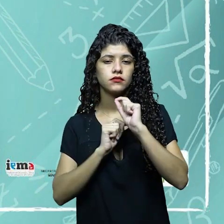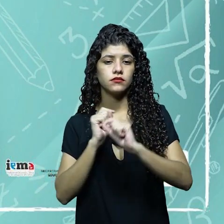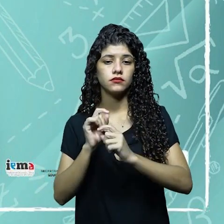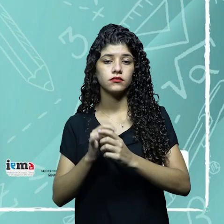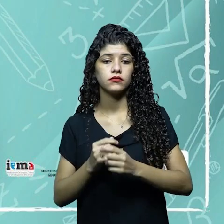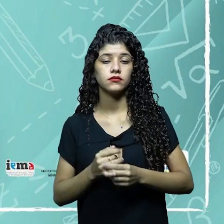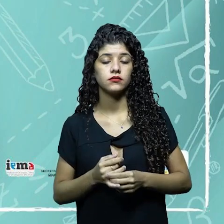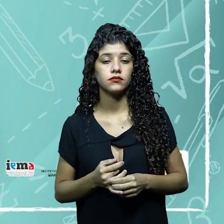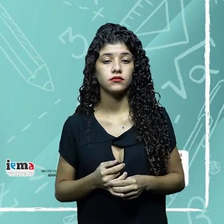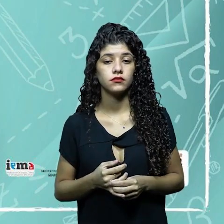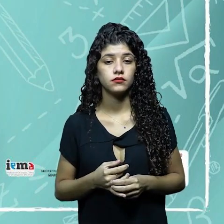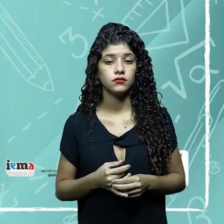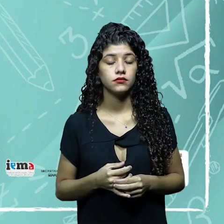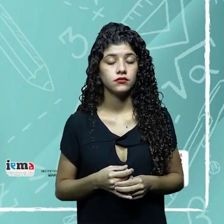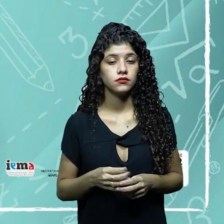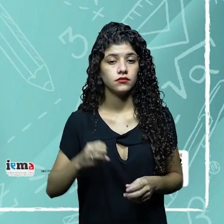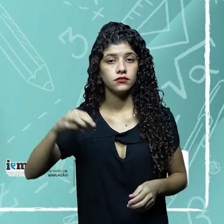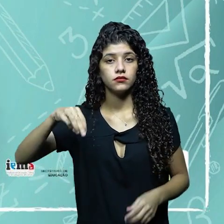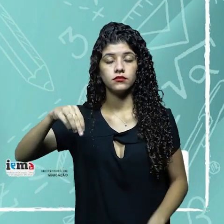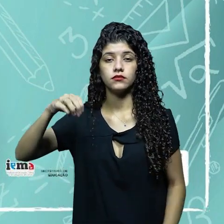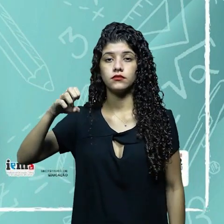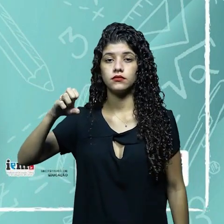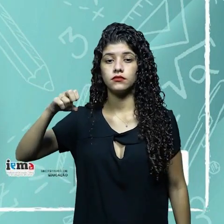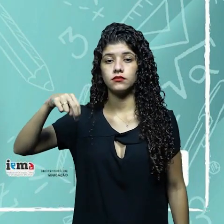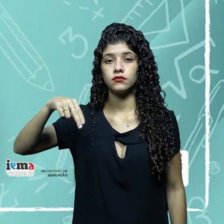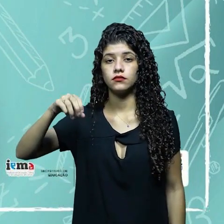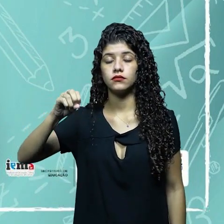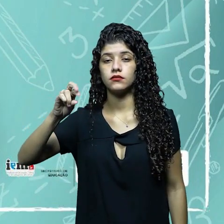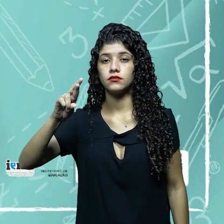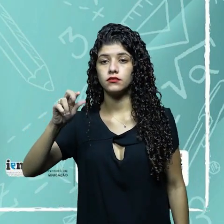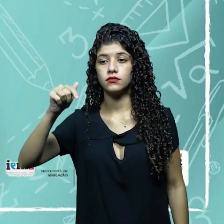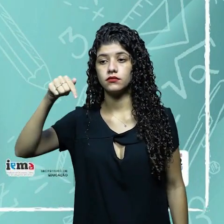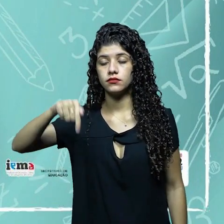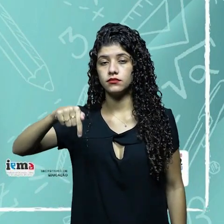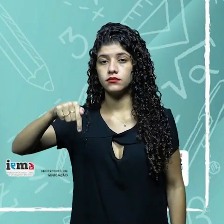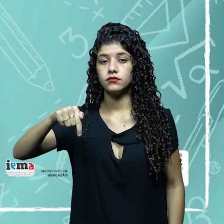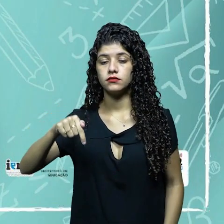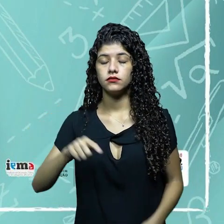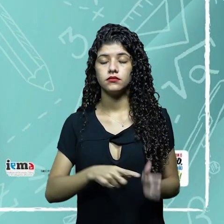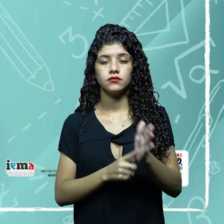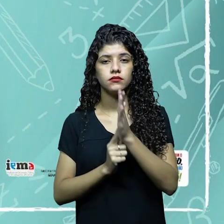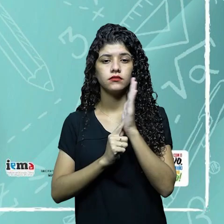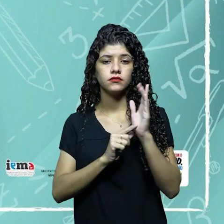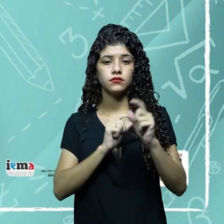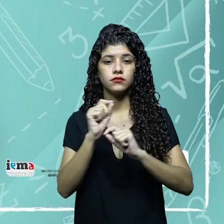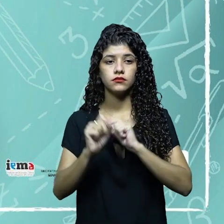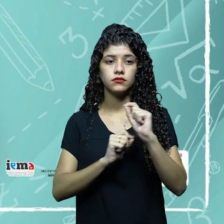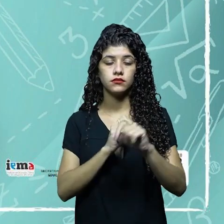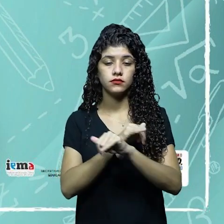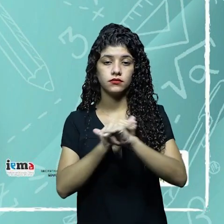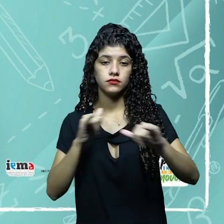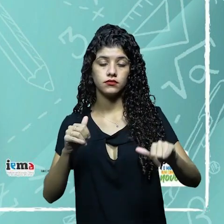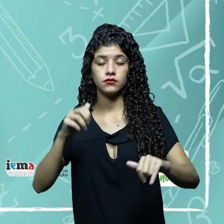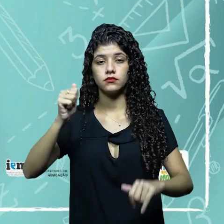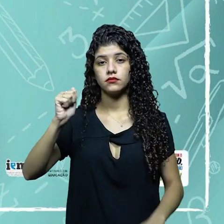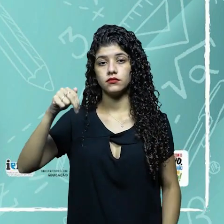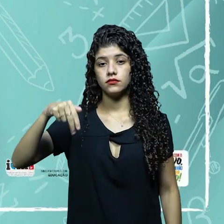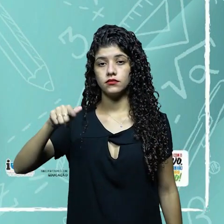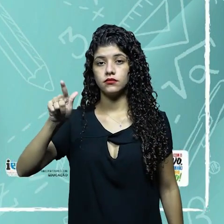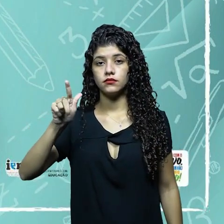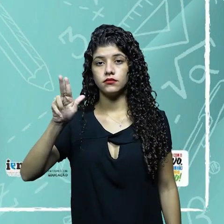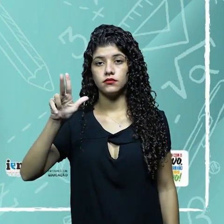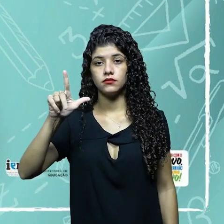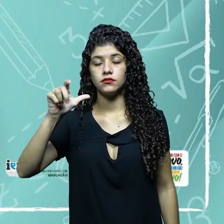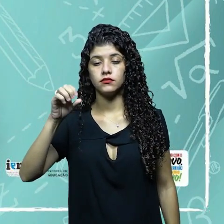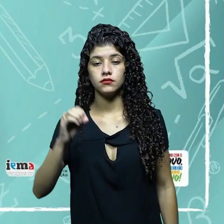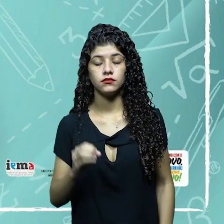o menor que é utilizado como uma simbologia para informar ângulos, tá? Então, quando eu for fazer o meu